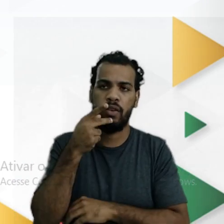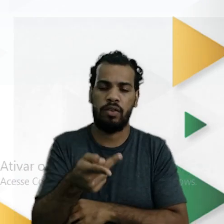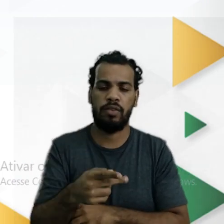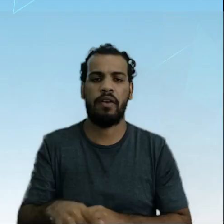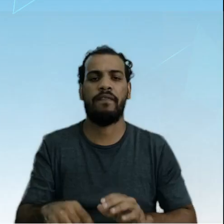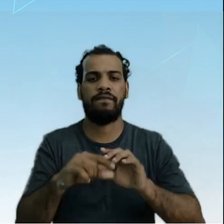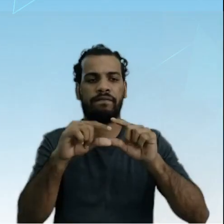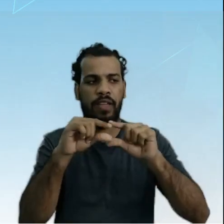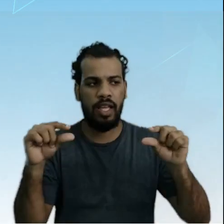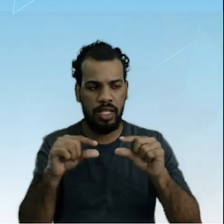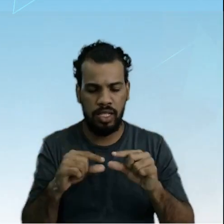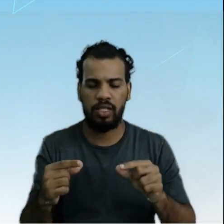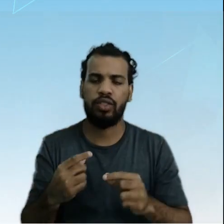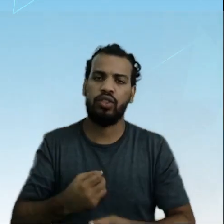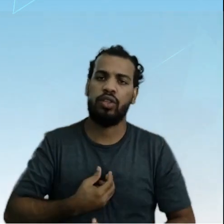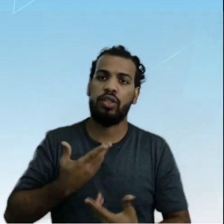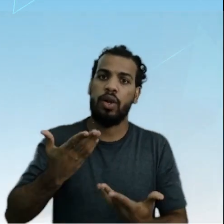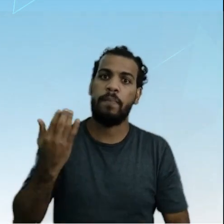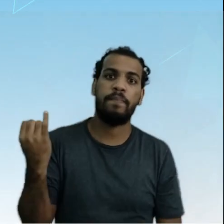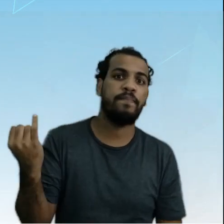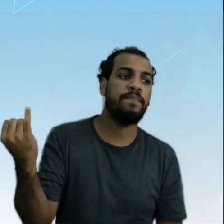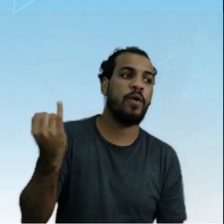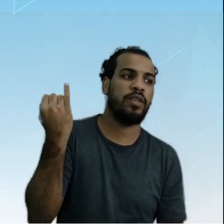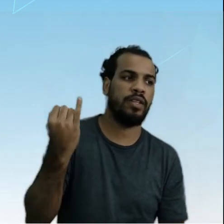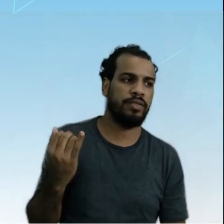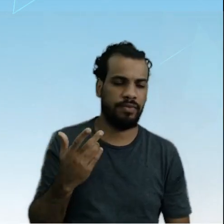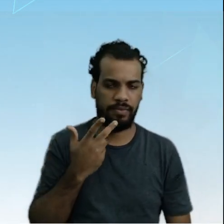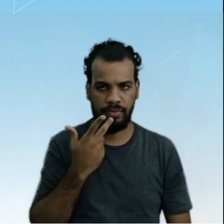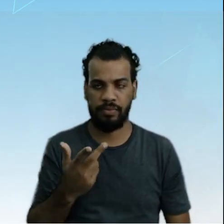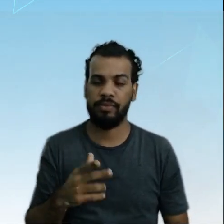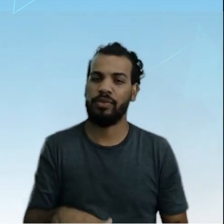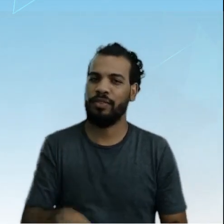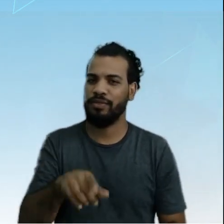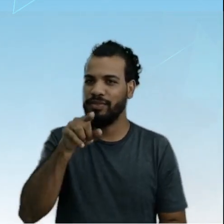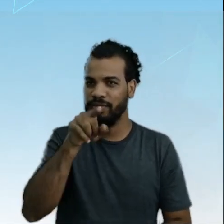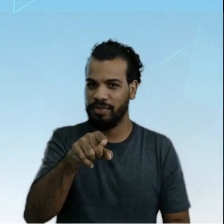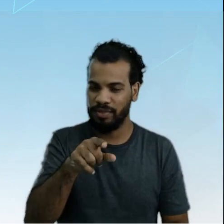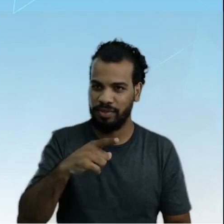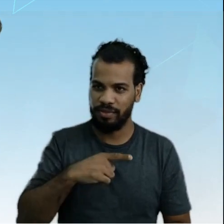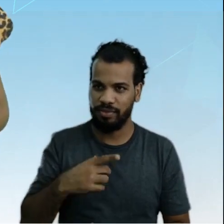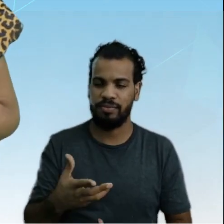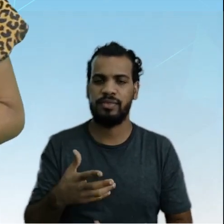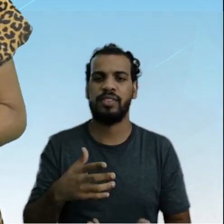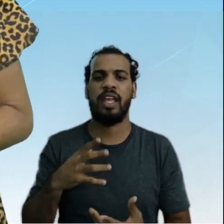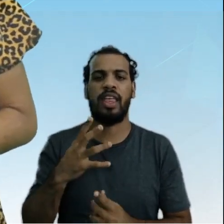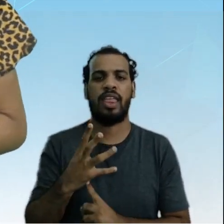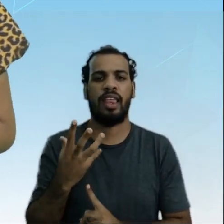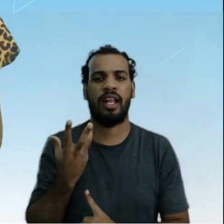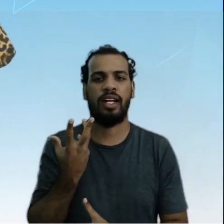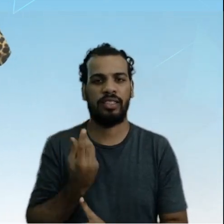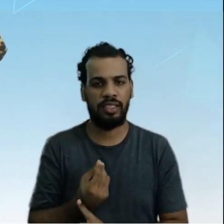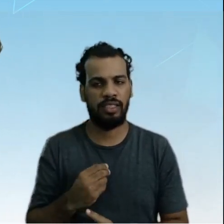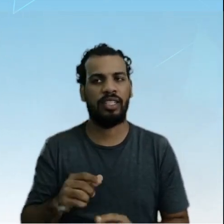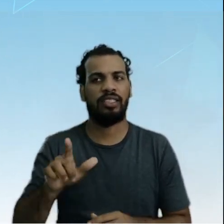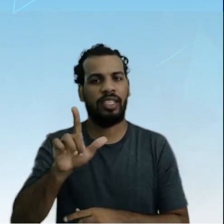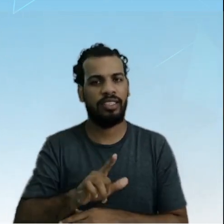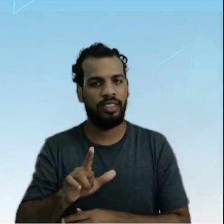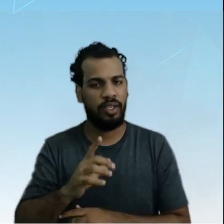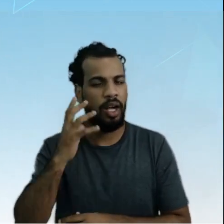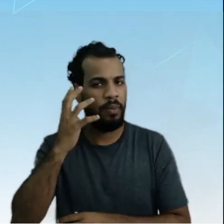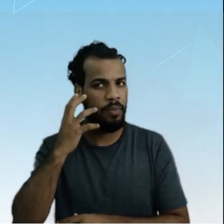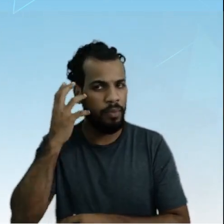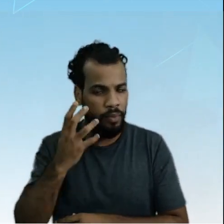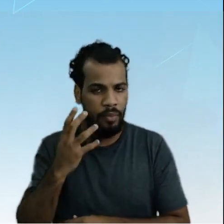versos, estrofes. Então é importante salientar. Olha aí, você que quer entrar nesse mundo artístico, da literatura e da música,